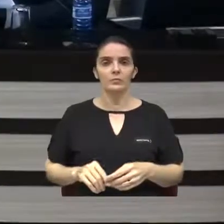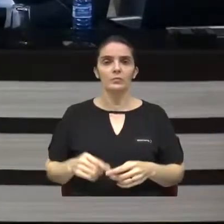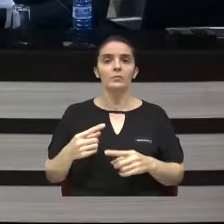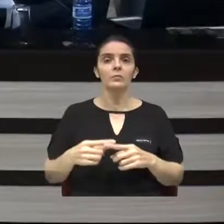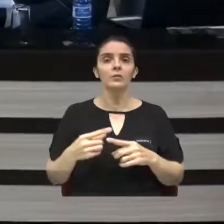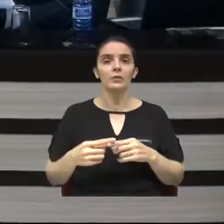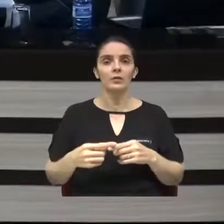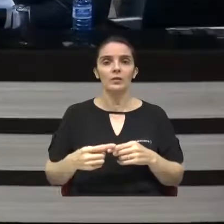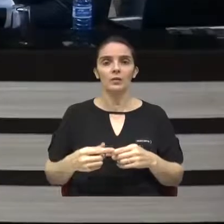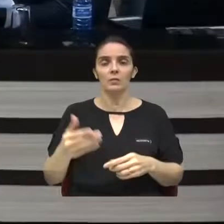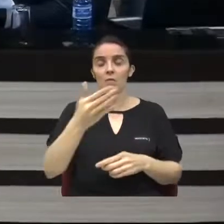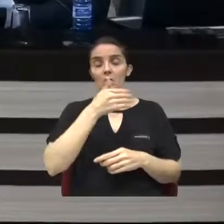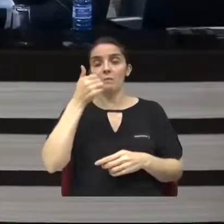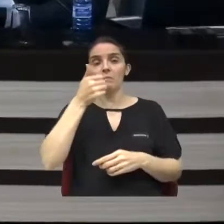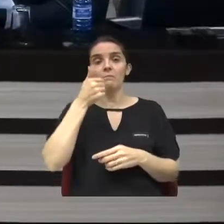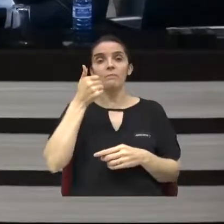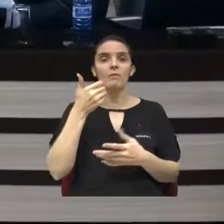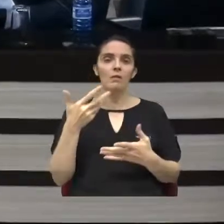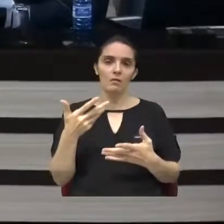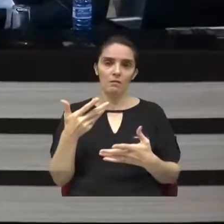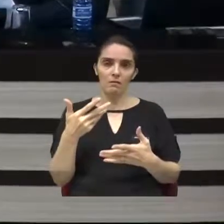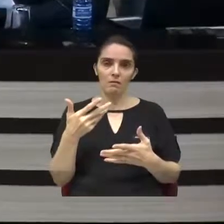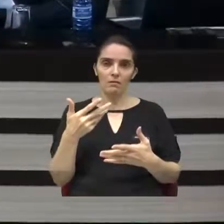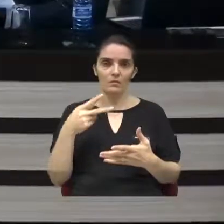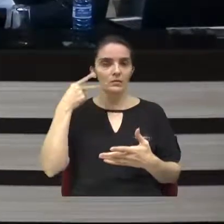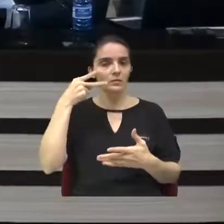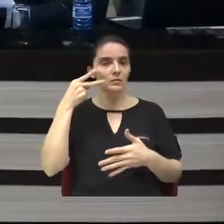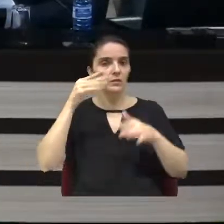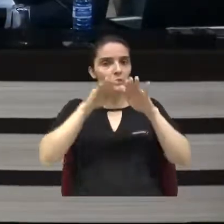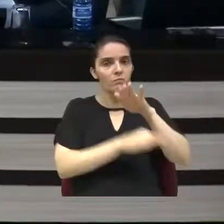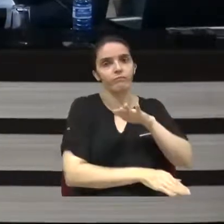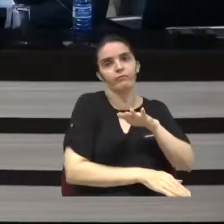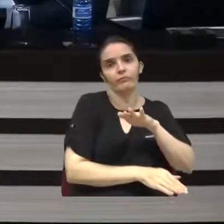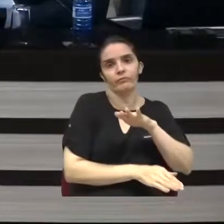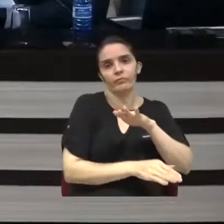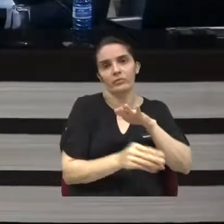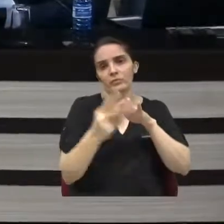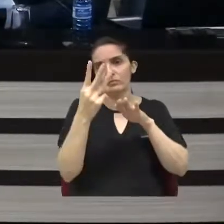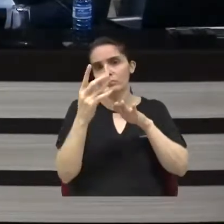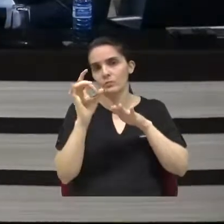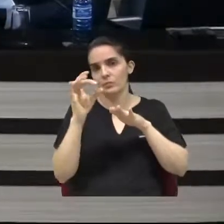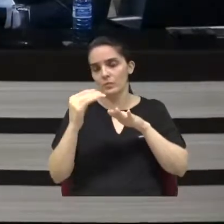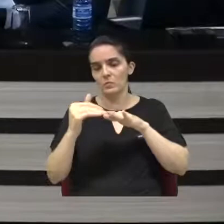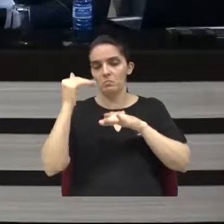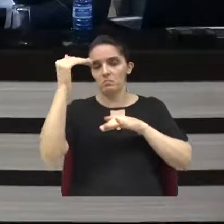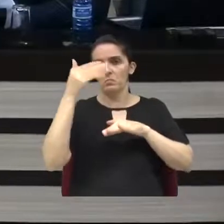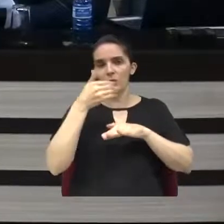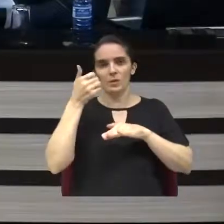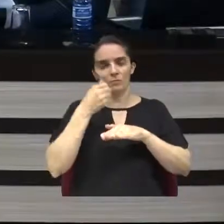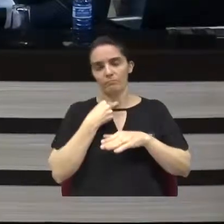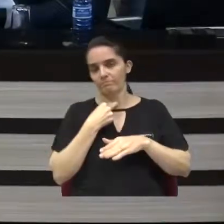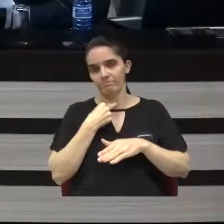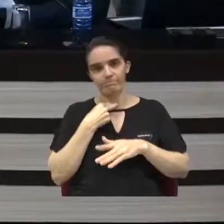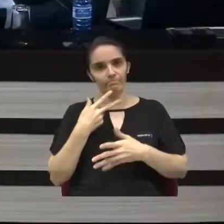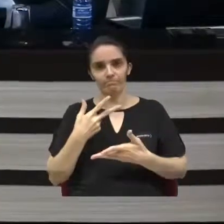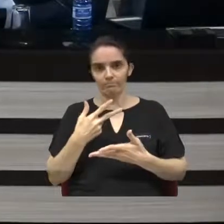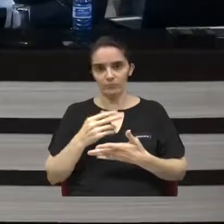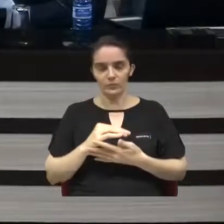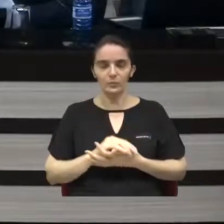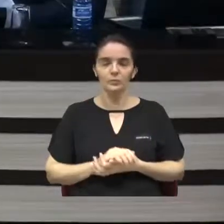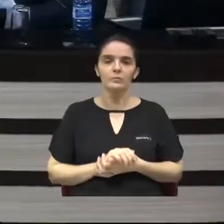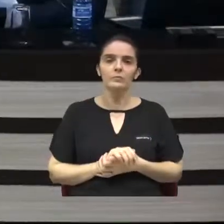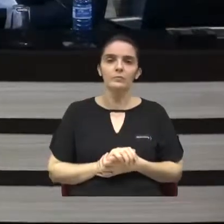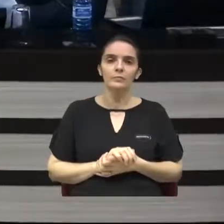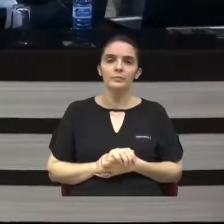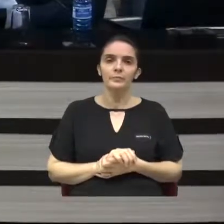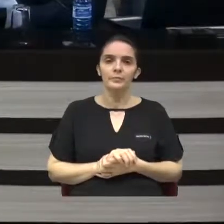seus pares, notadamente daqueles que votaram favoravelmente ao projeto de lei complementar referenciado da própria Casa de